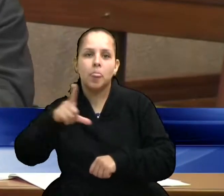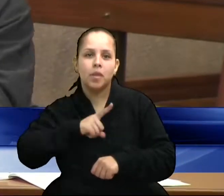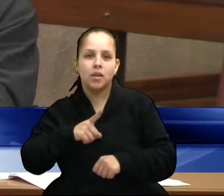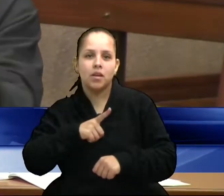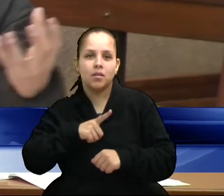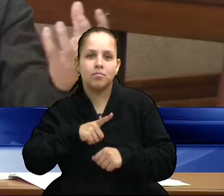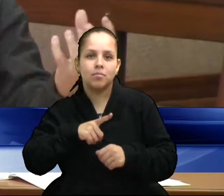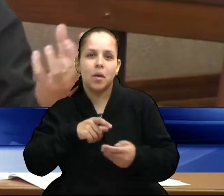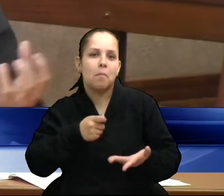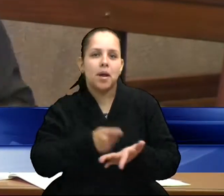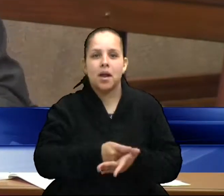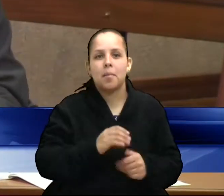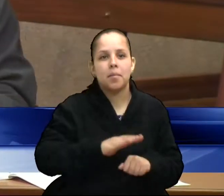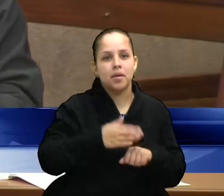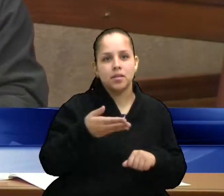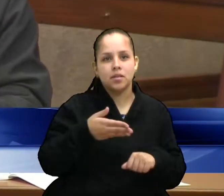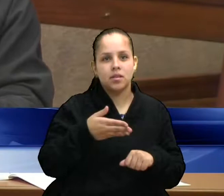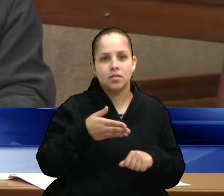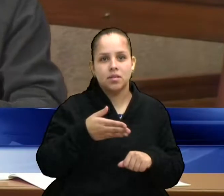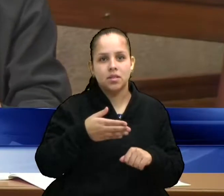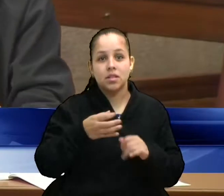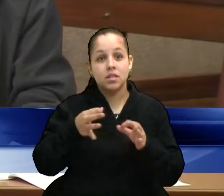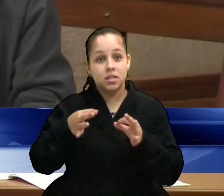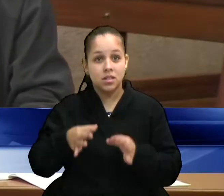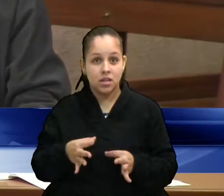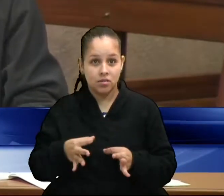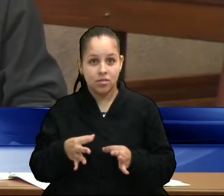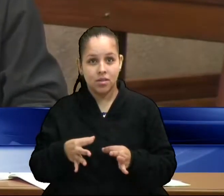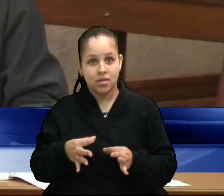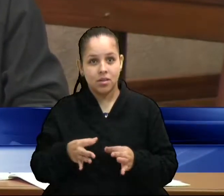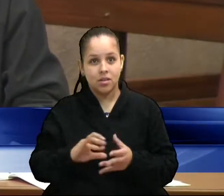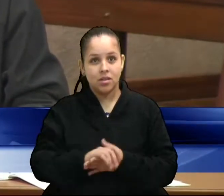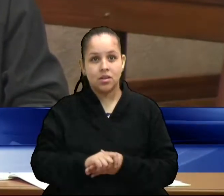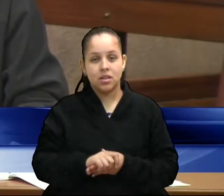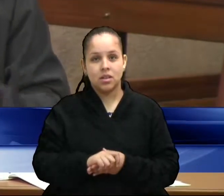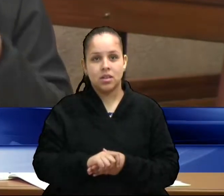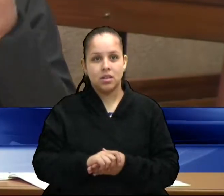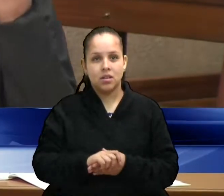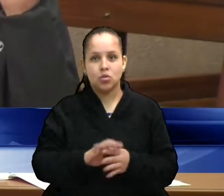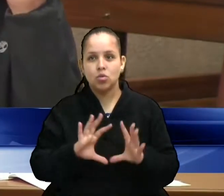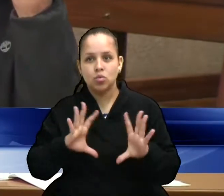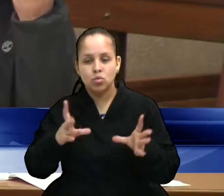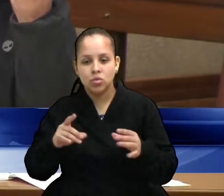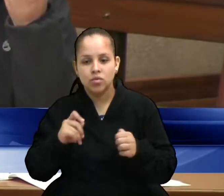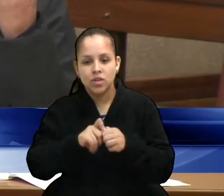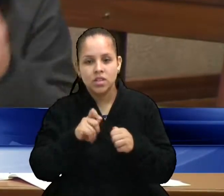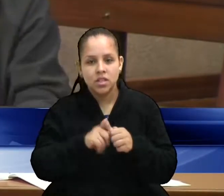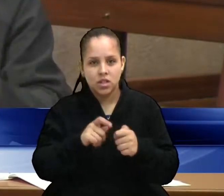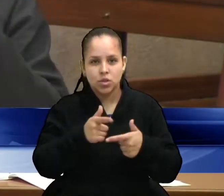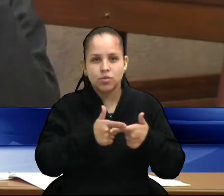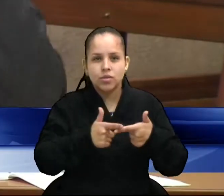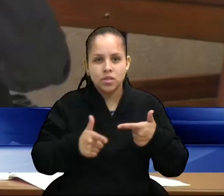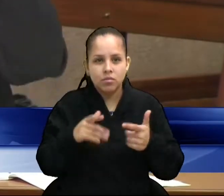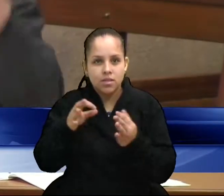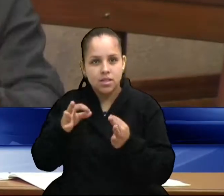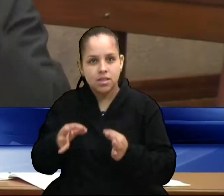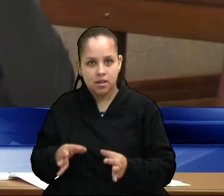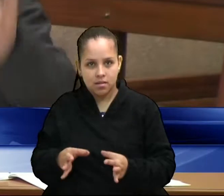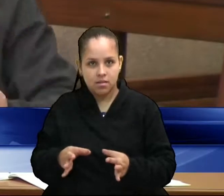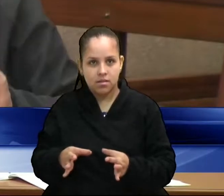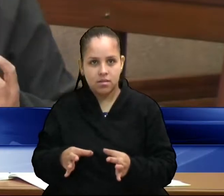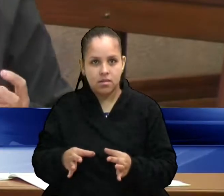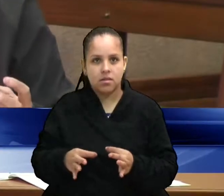justo que o sistema faça a divisão justa do resultado